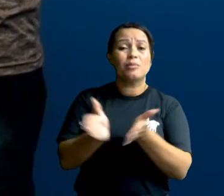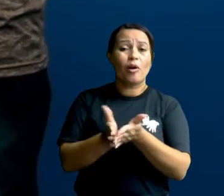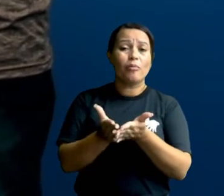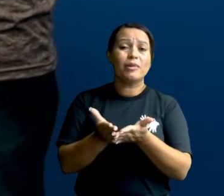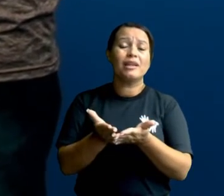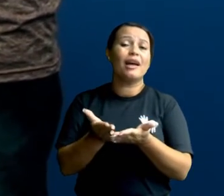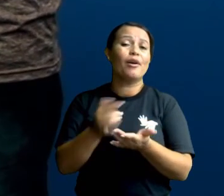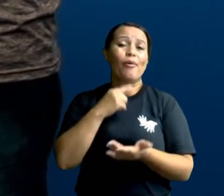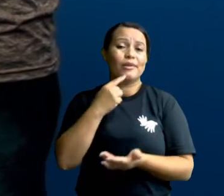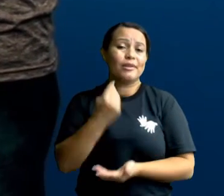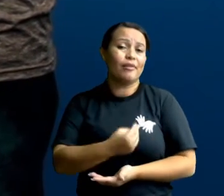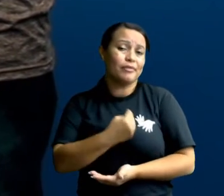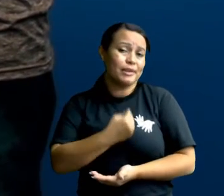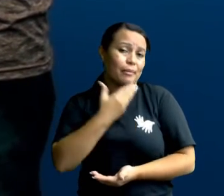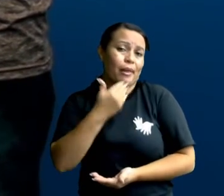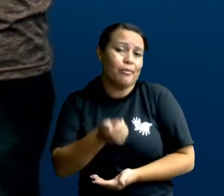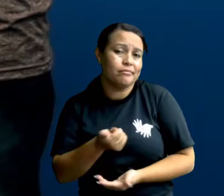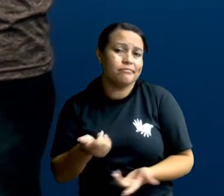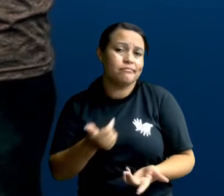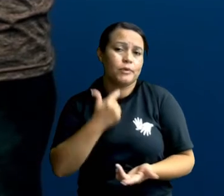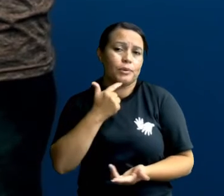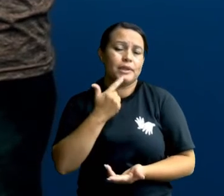vida menor.